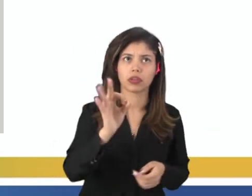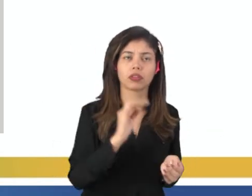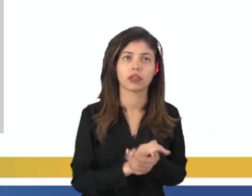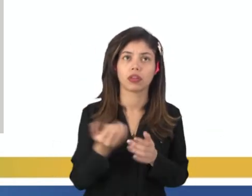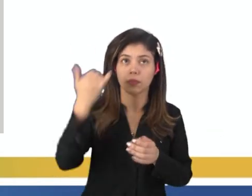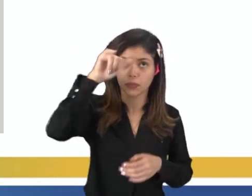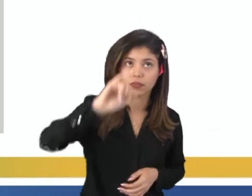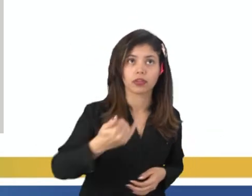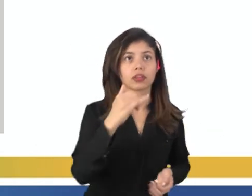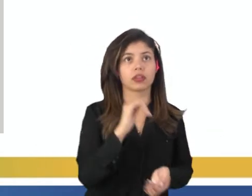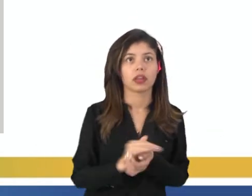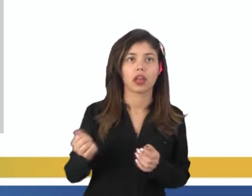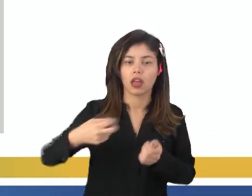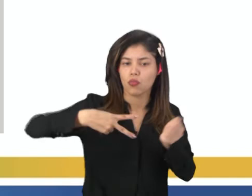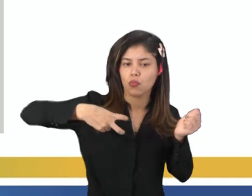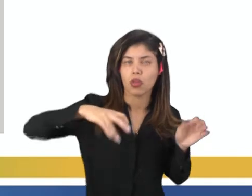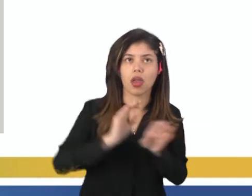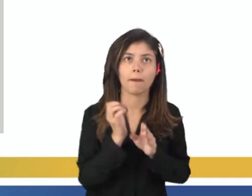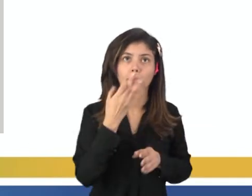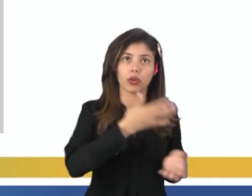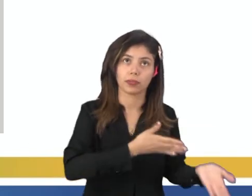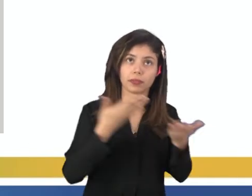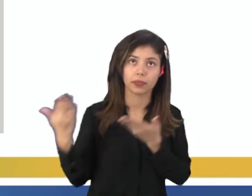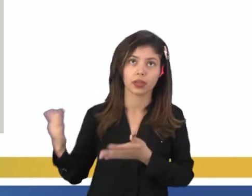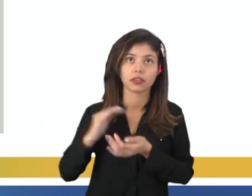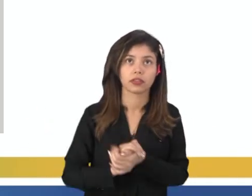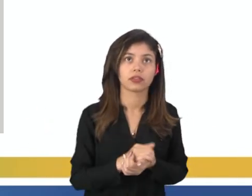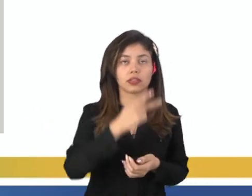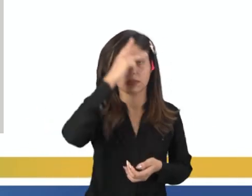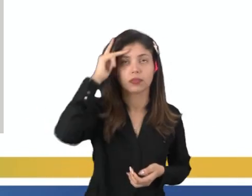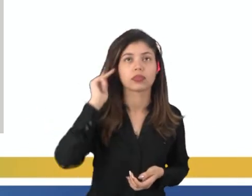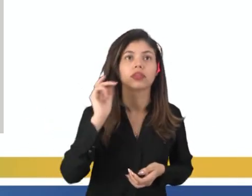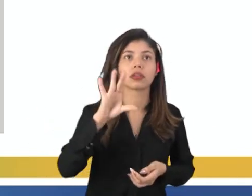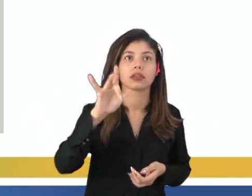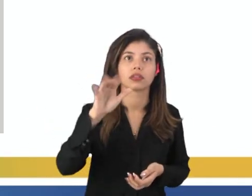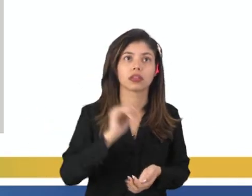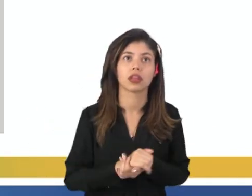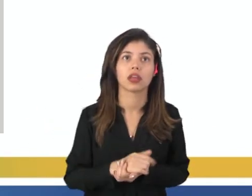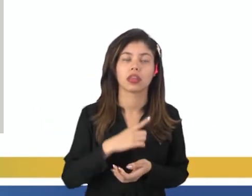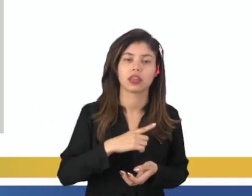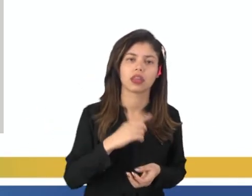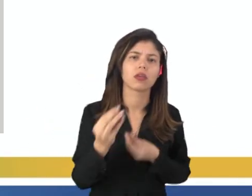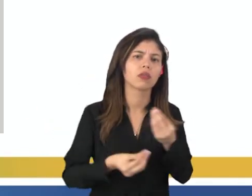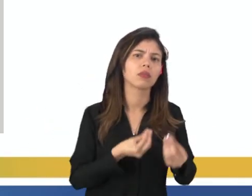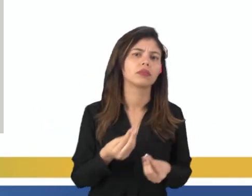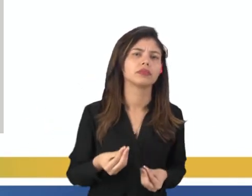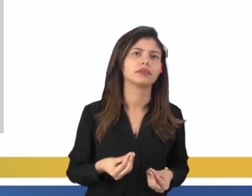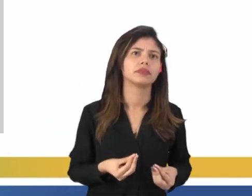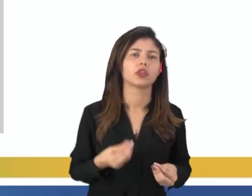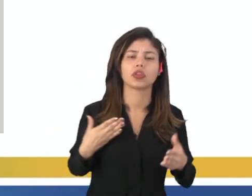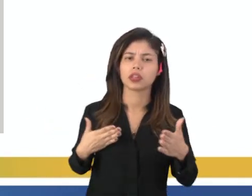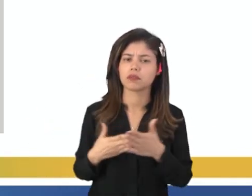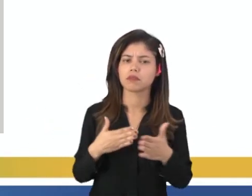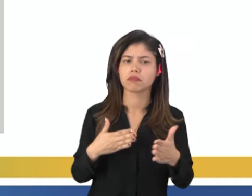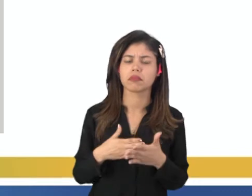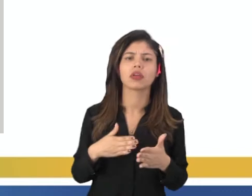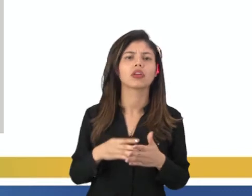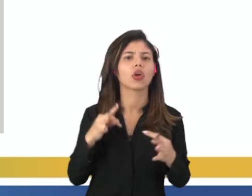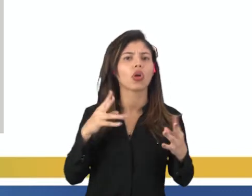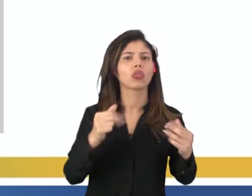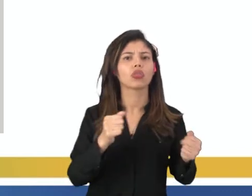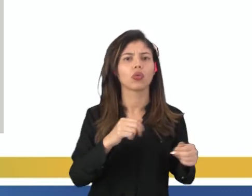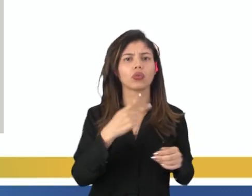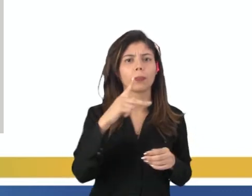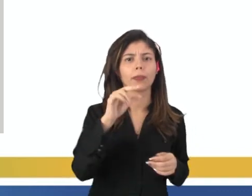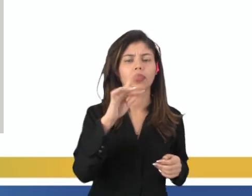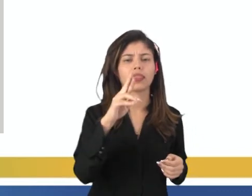1% é aproveitado. A exploração de boa parte do potencial da bacia tem como fator restritivo, ou seja, o que impede que todo o